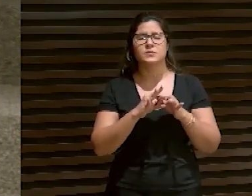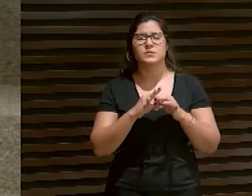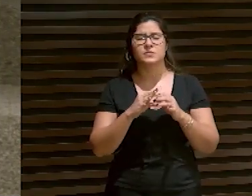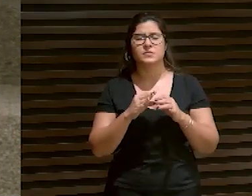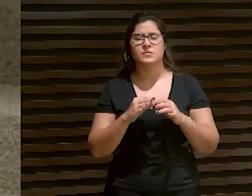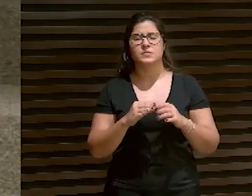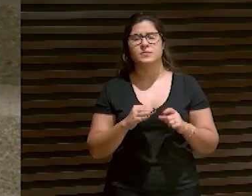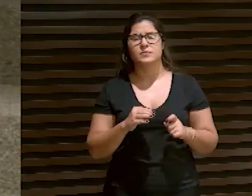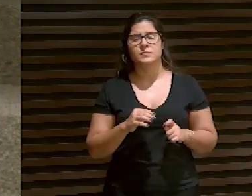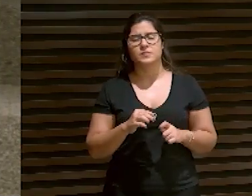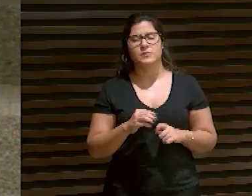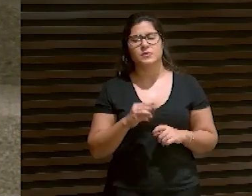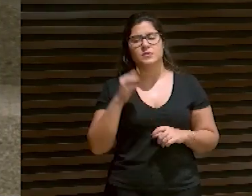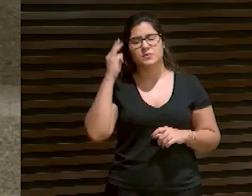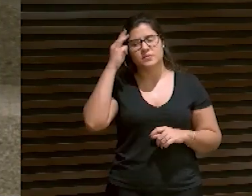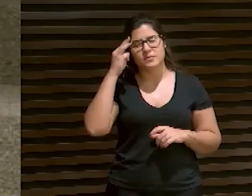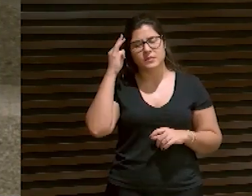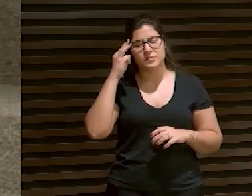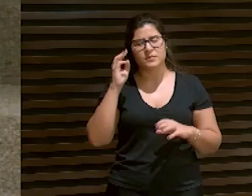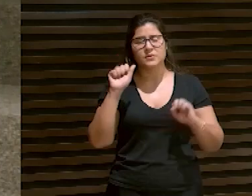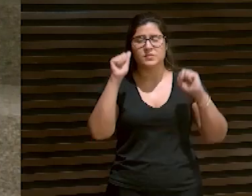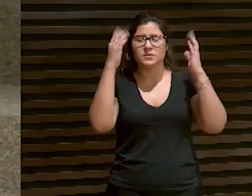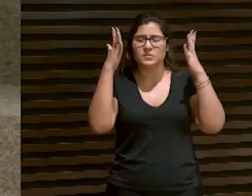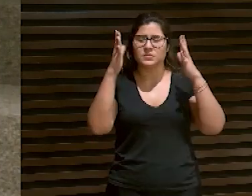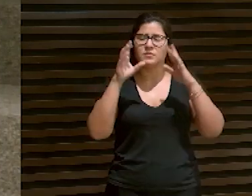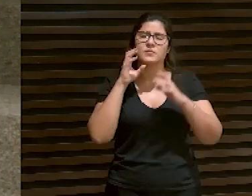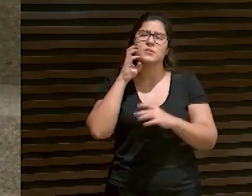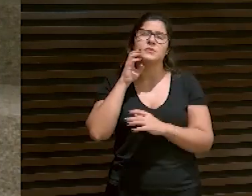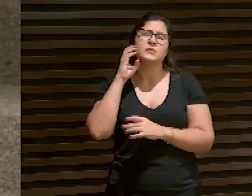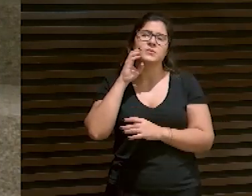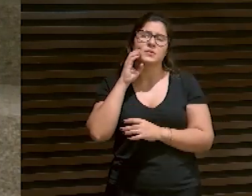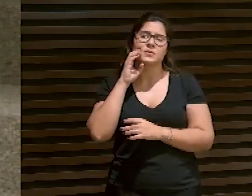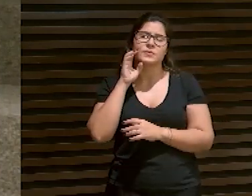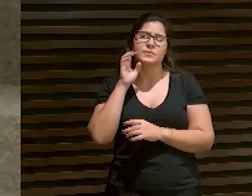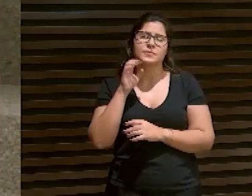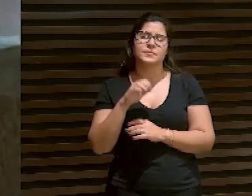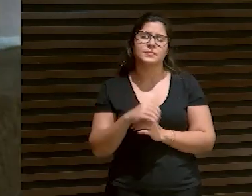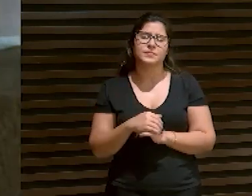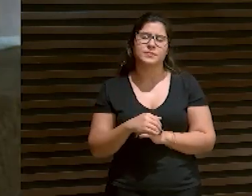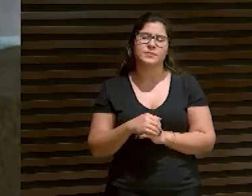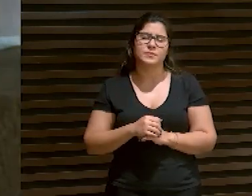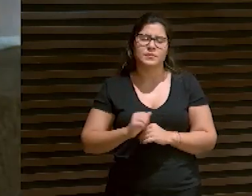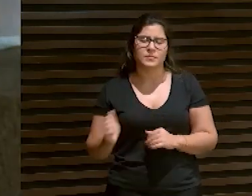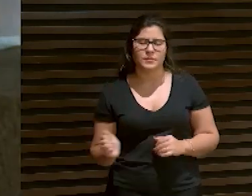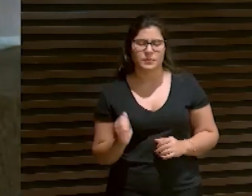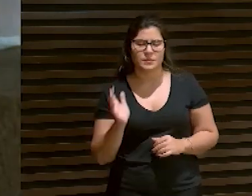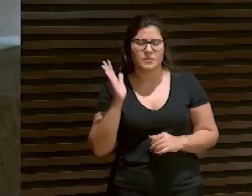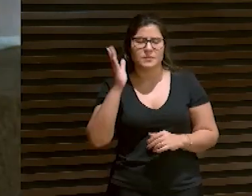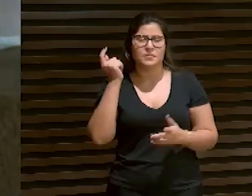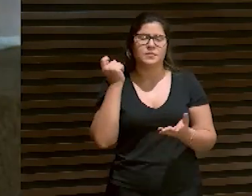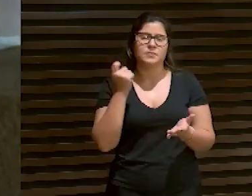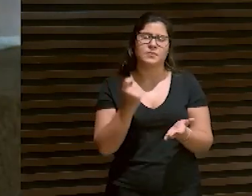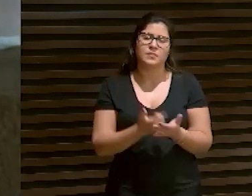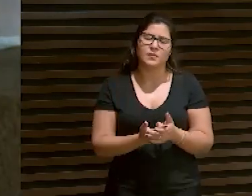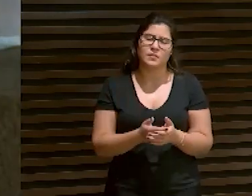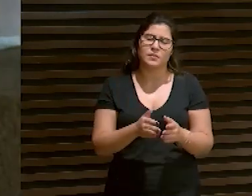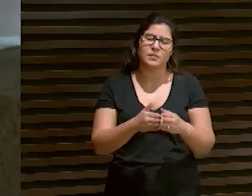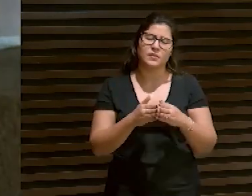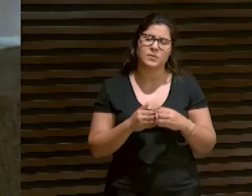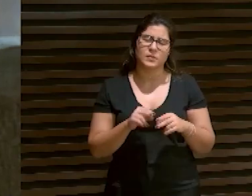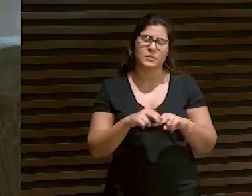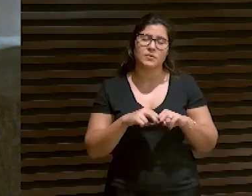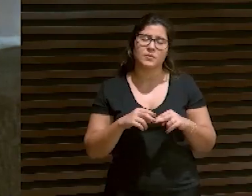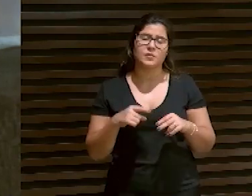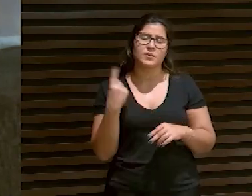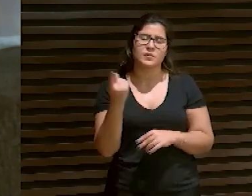memória, estaremos celebrando a ceia, estaremos relembrando um preço tão alto que foi pago em nosso favor.